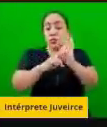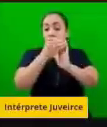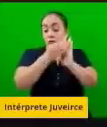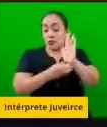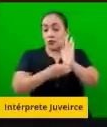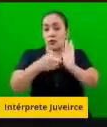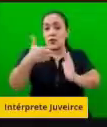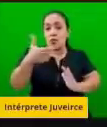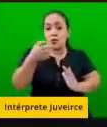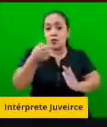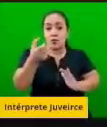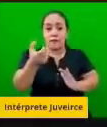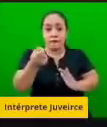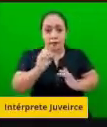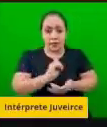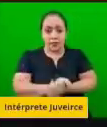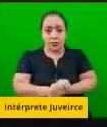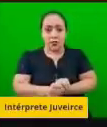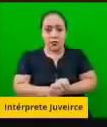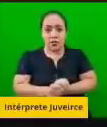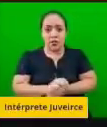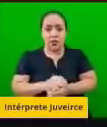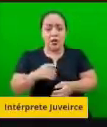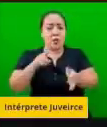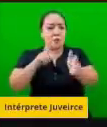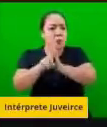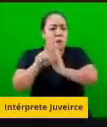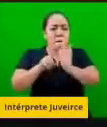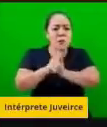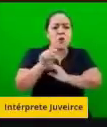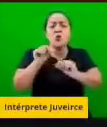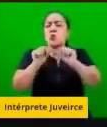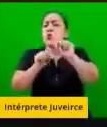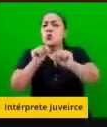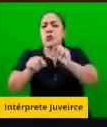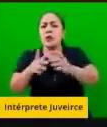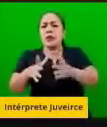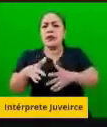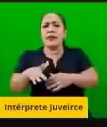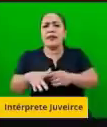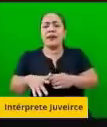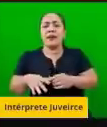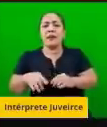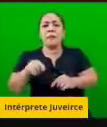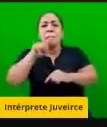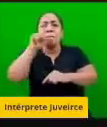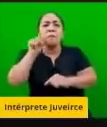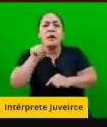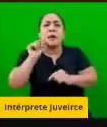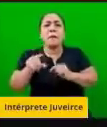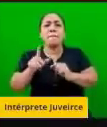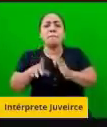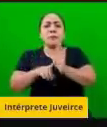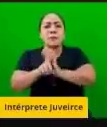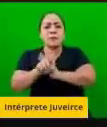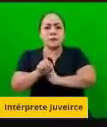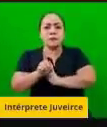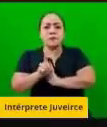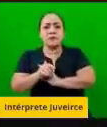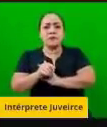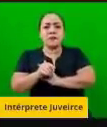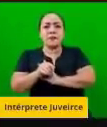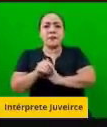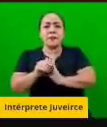um problema, uma situação problema que seja resolvida. A habilidade que nós escolhemos para